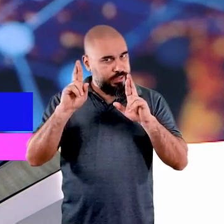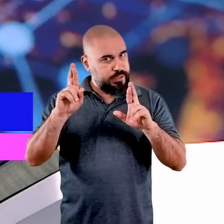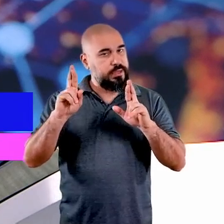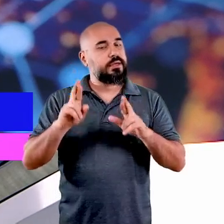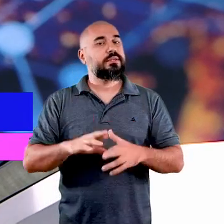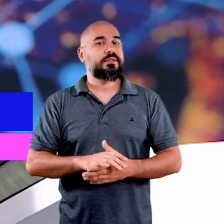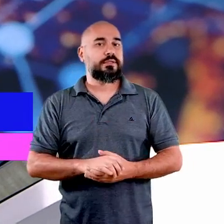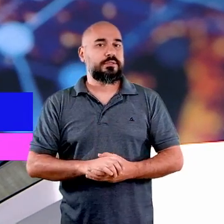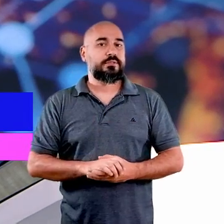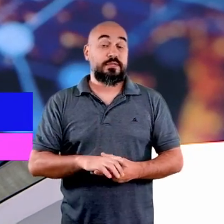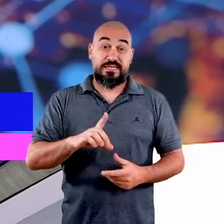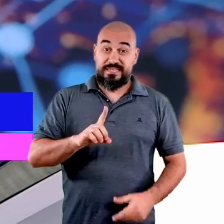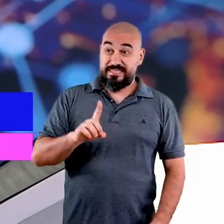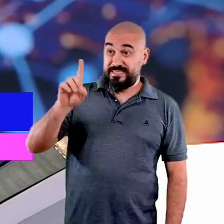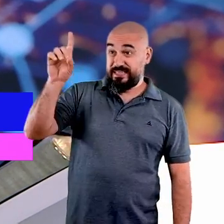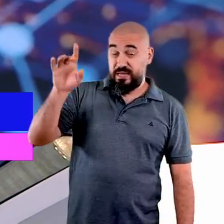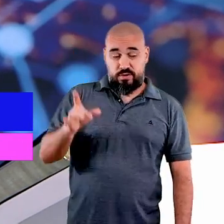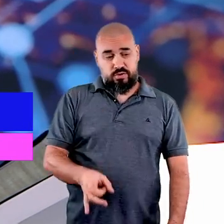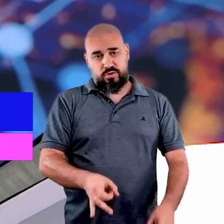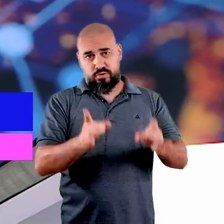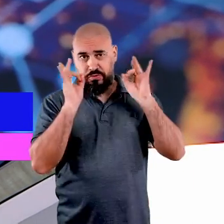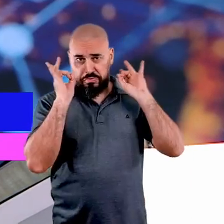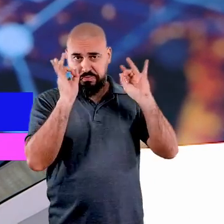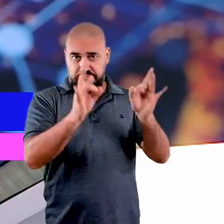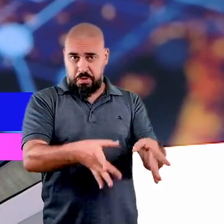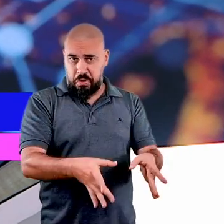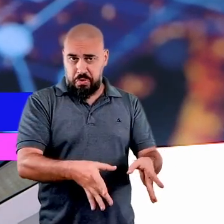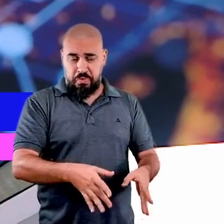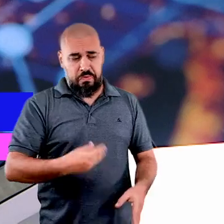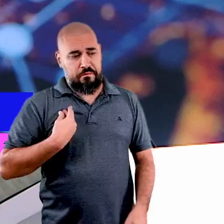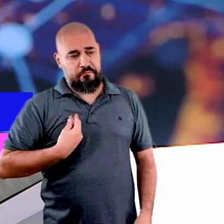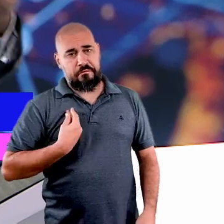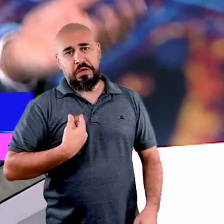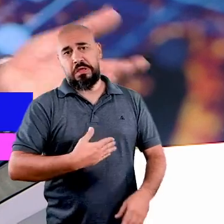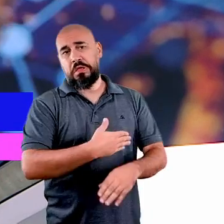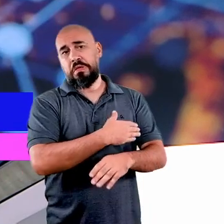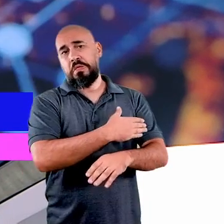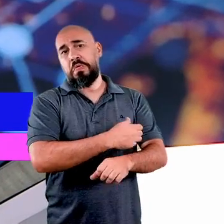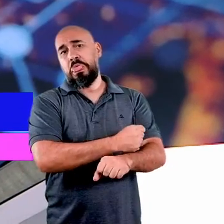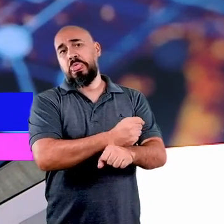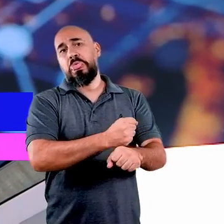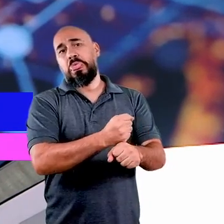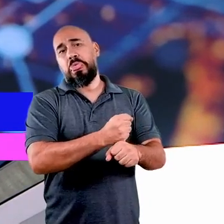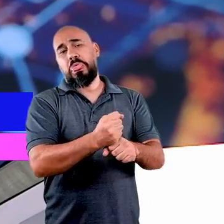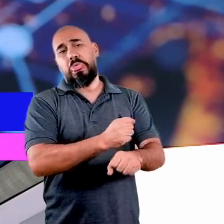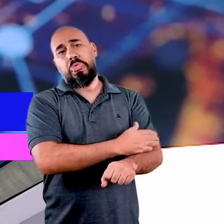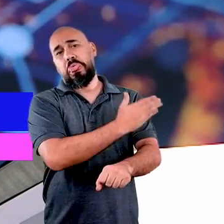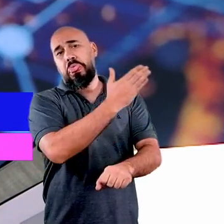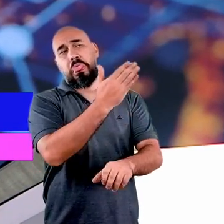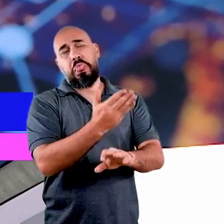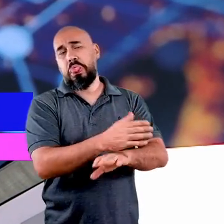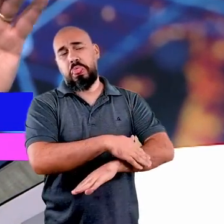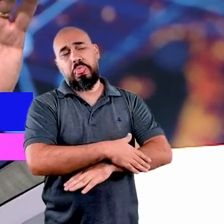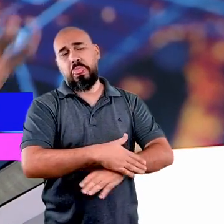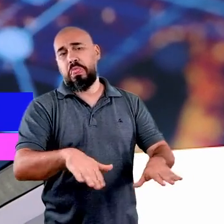esperança. Deus não nos colocou nesse mundo apenas para passarmos pelos anos que aqui estivermos,